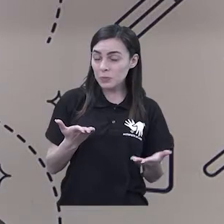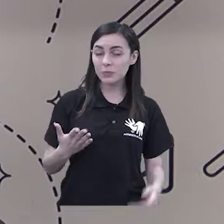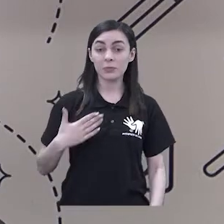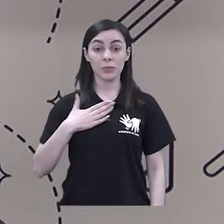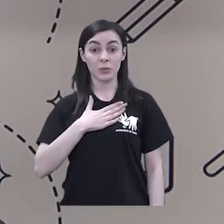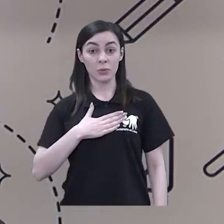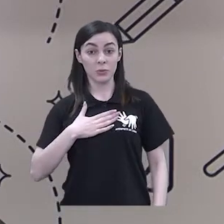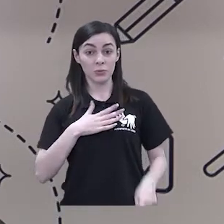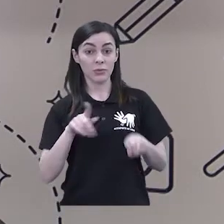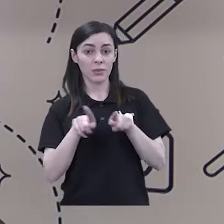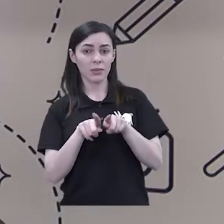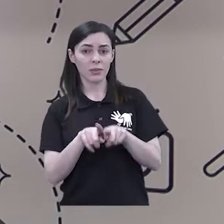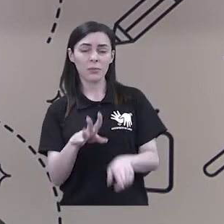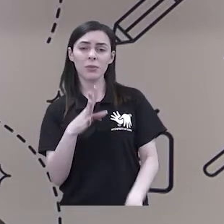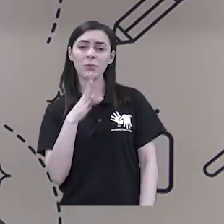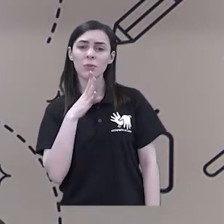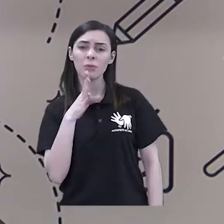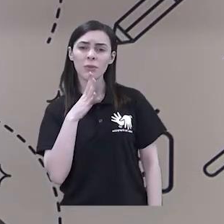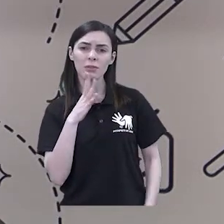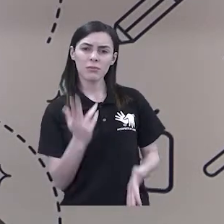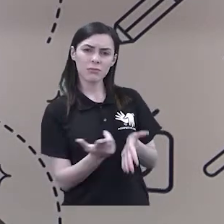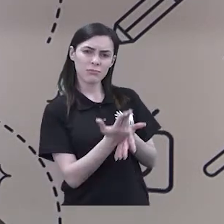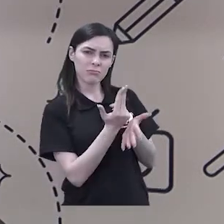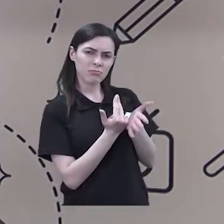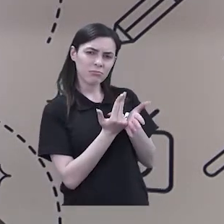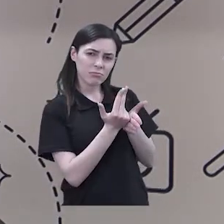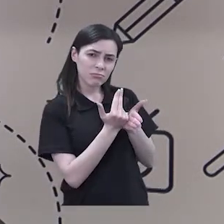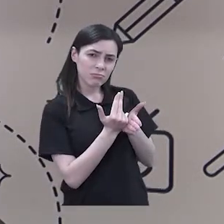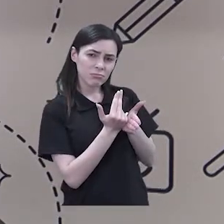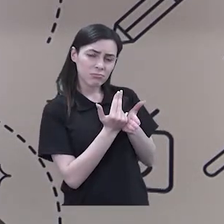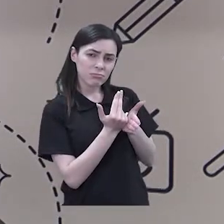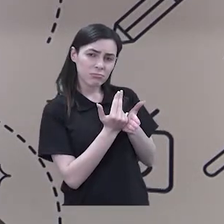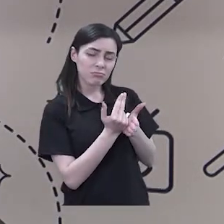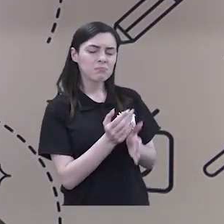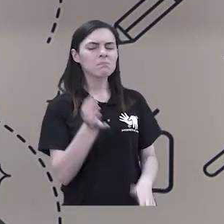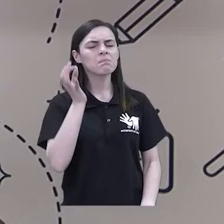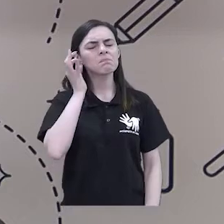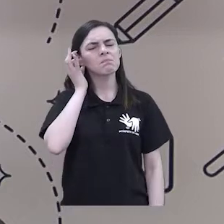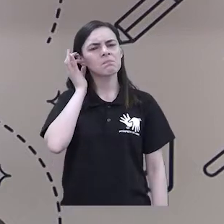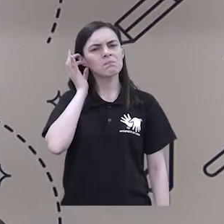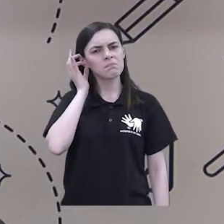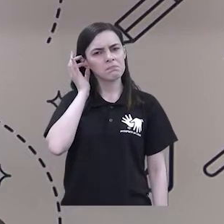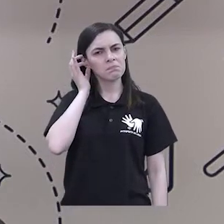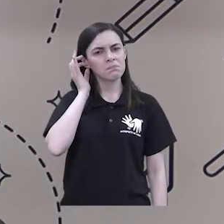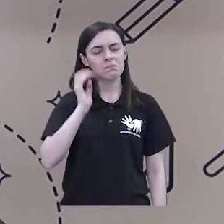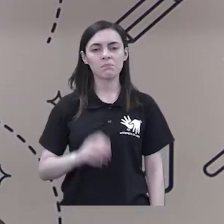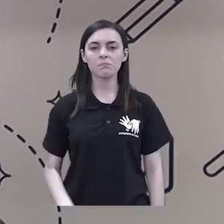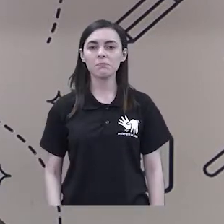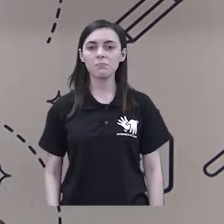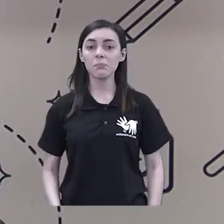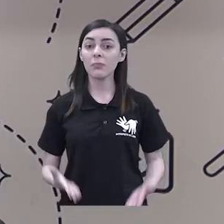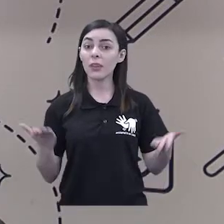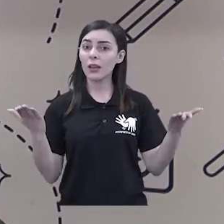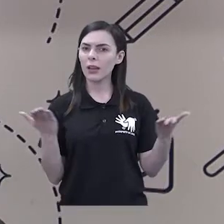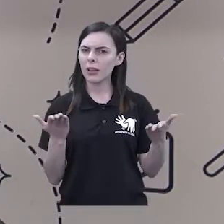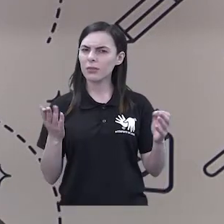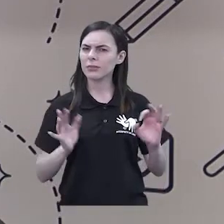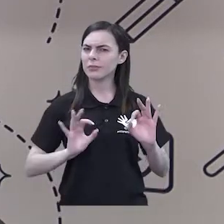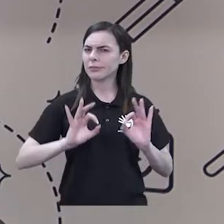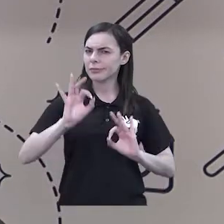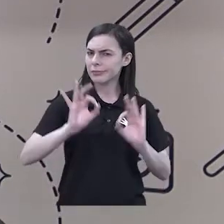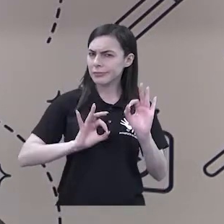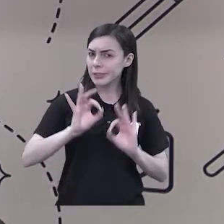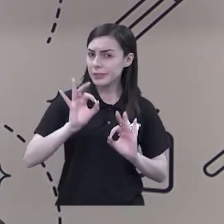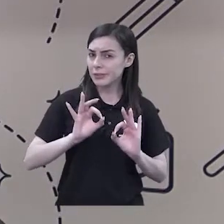Gostaram também de conhecer um pouco das ilustrações? Ótimo! Então agora se